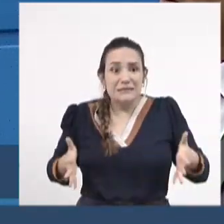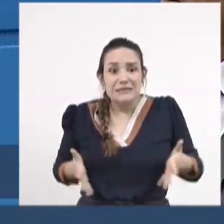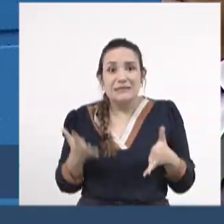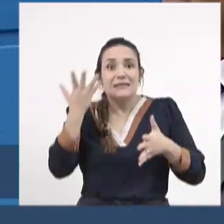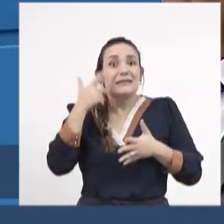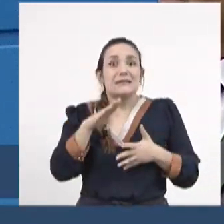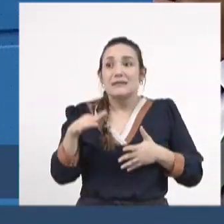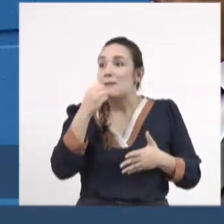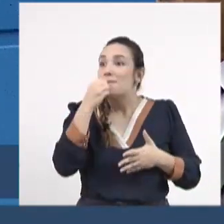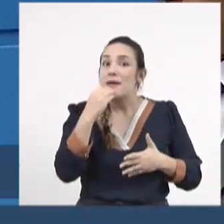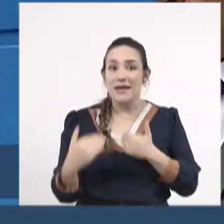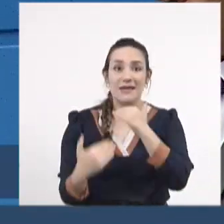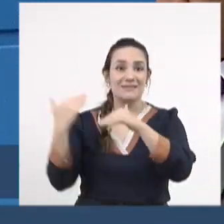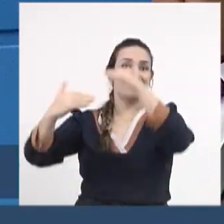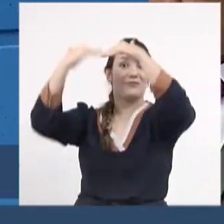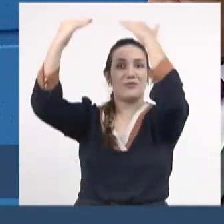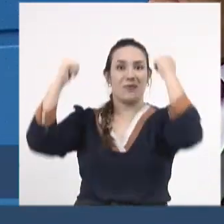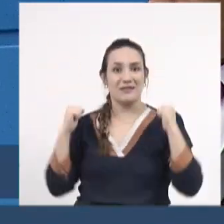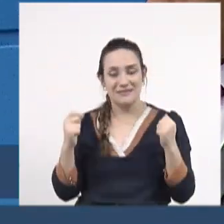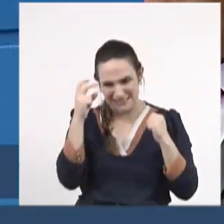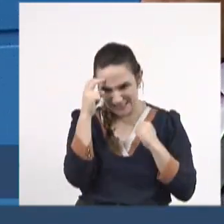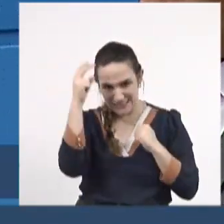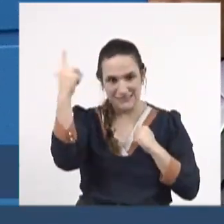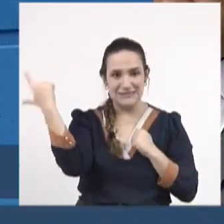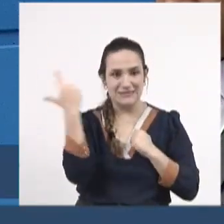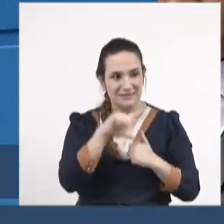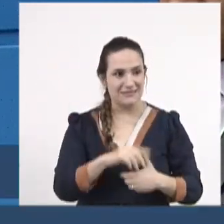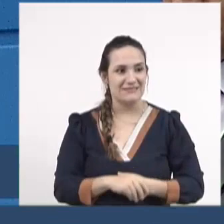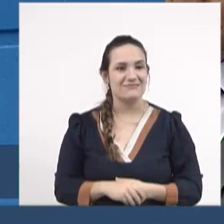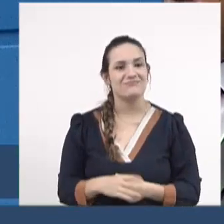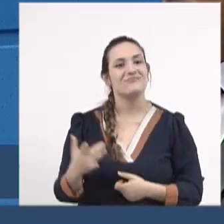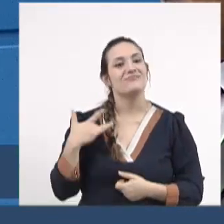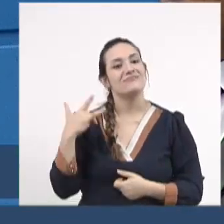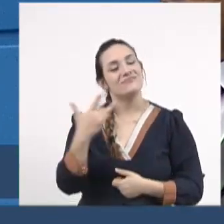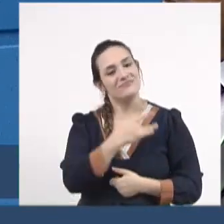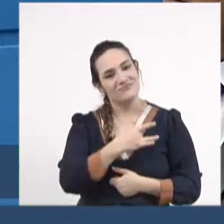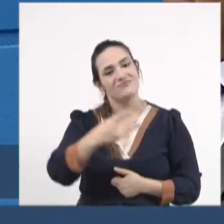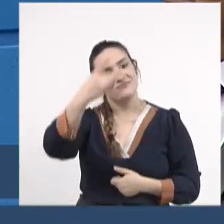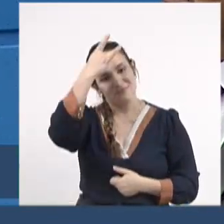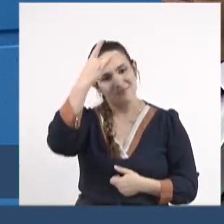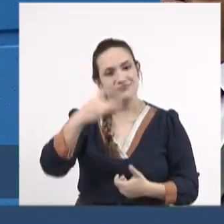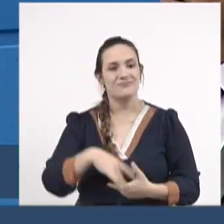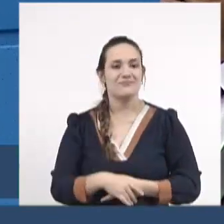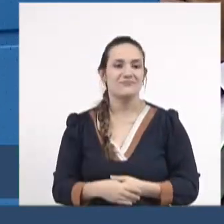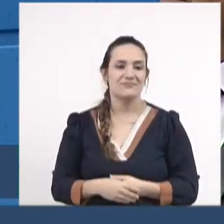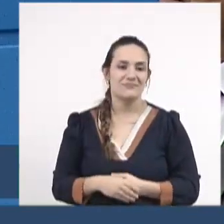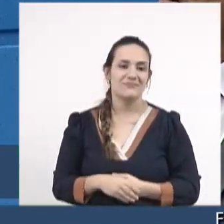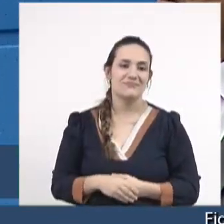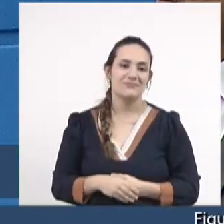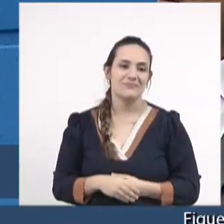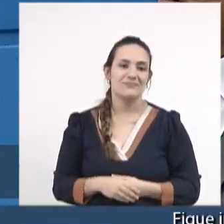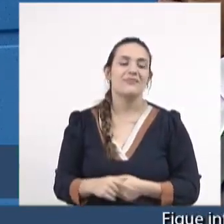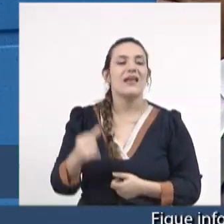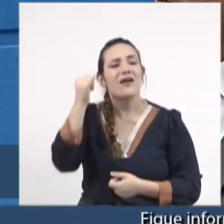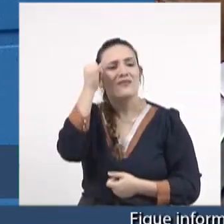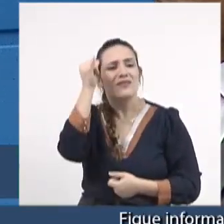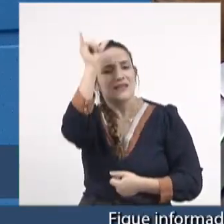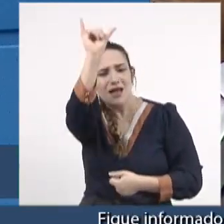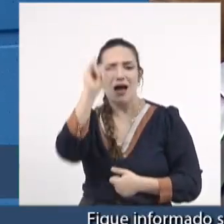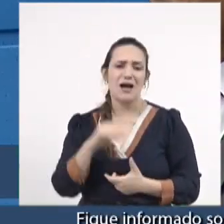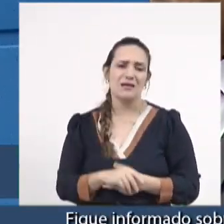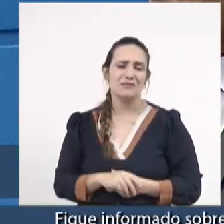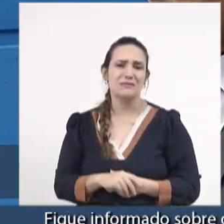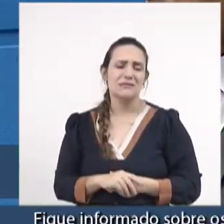hiperestimular as crianças, desenvolver inteligência, trazer saúde mental, evitar que as